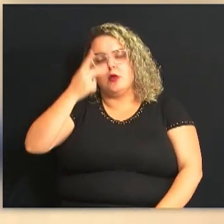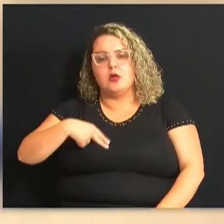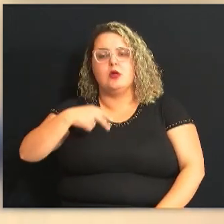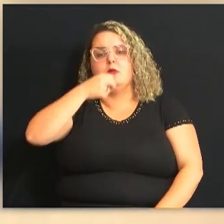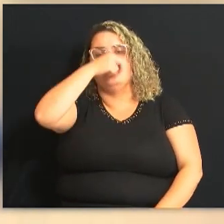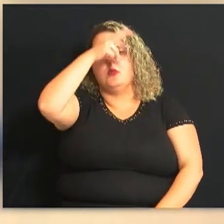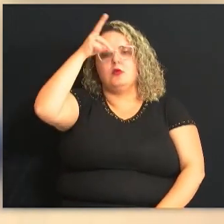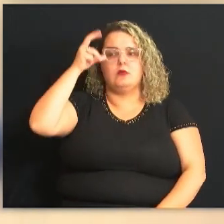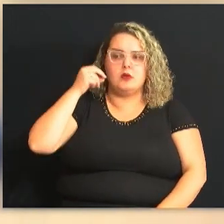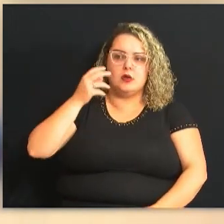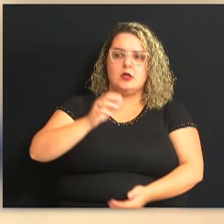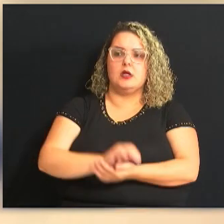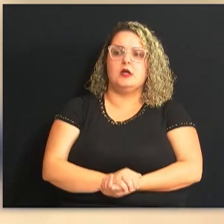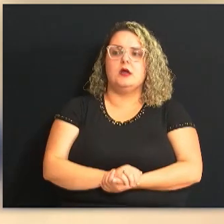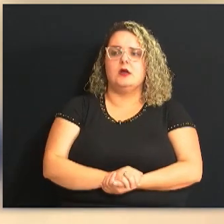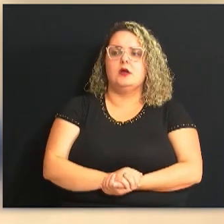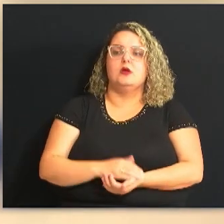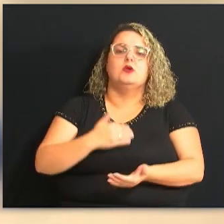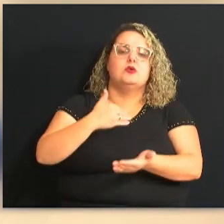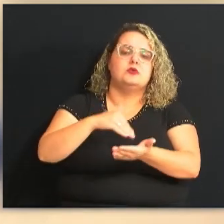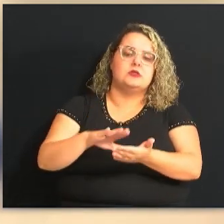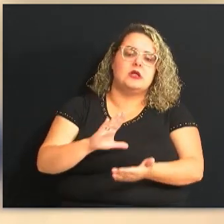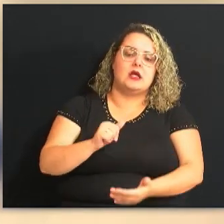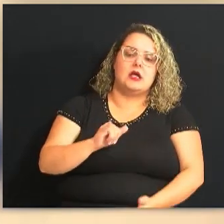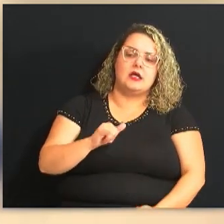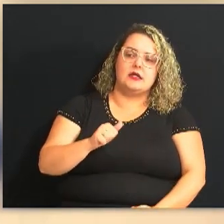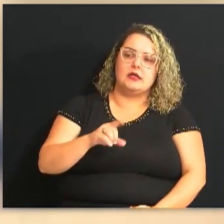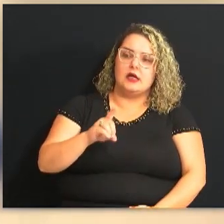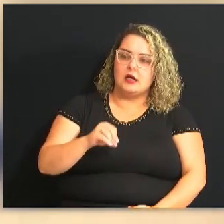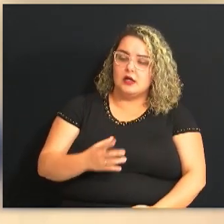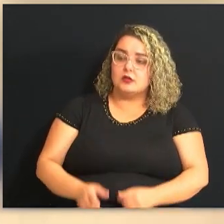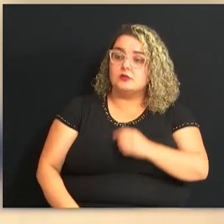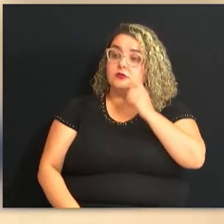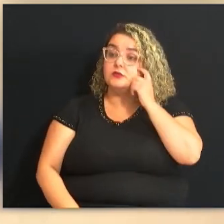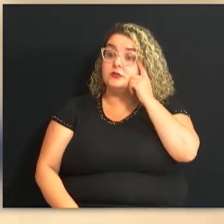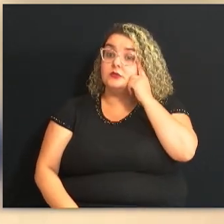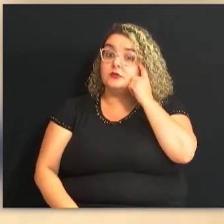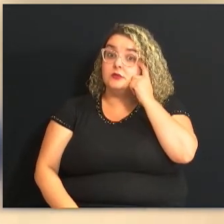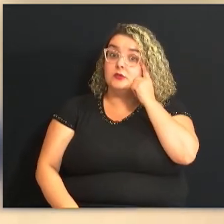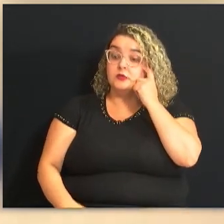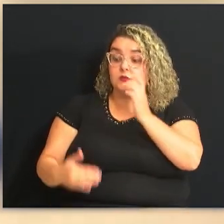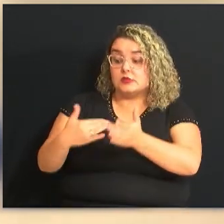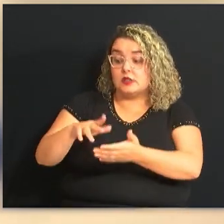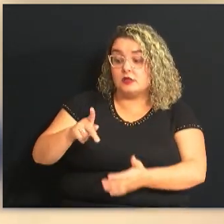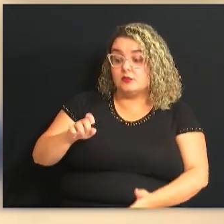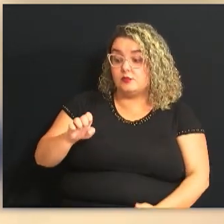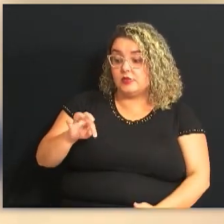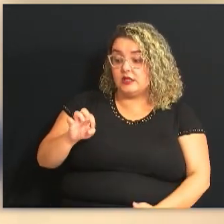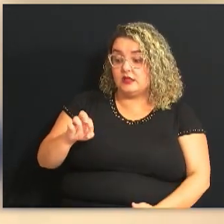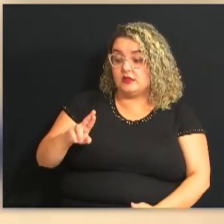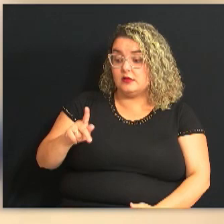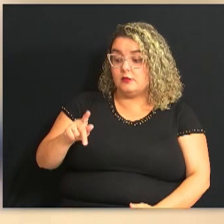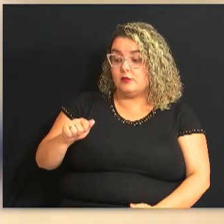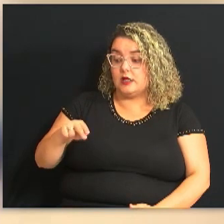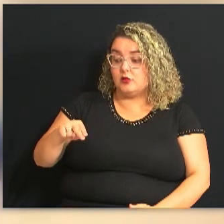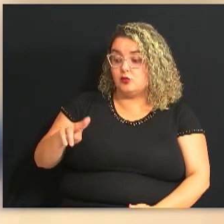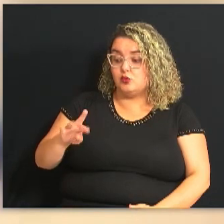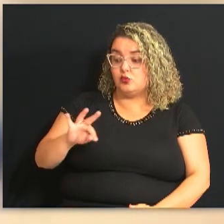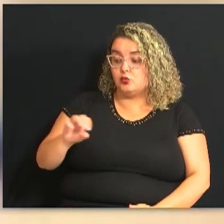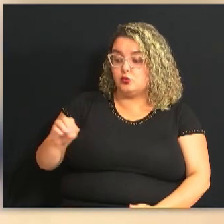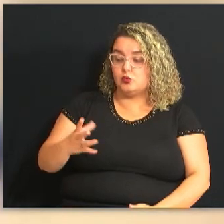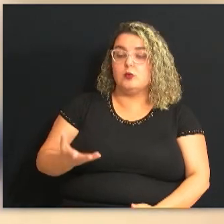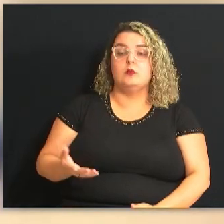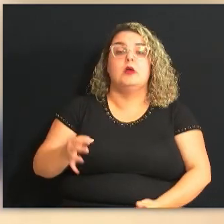o secretário Caiado, com o secretário Peter Panuto, para que pudesse ser corrigido